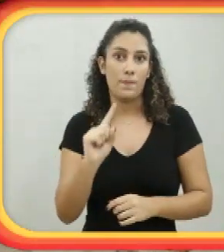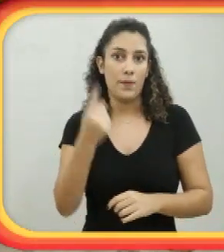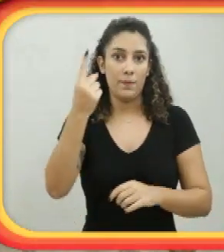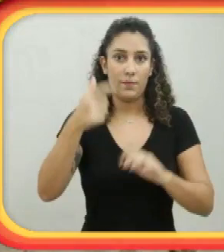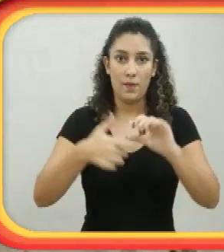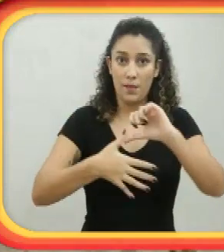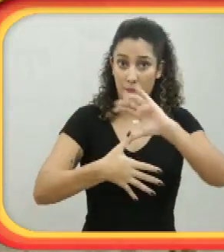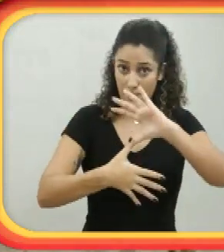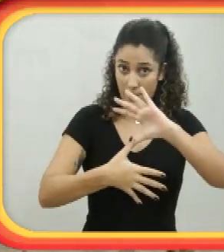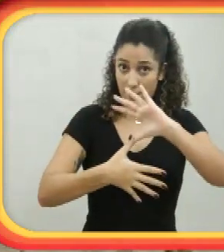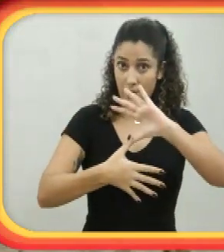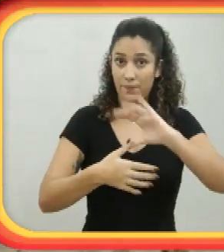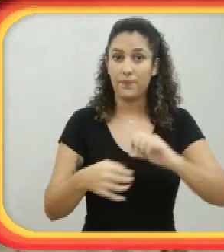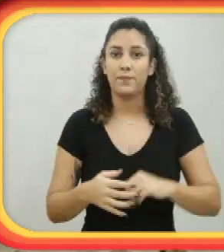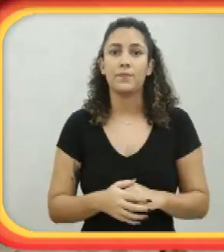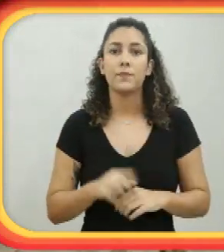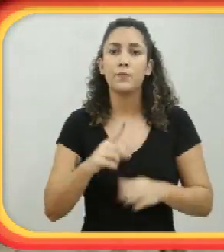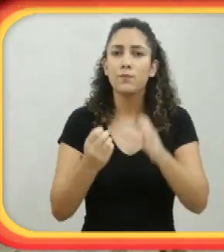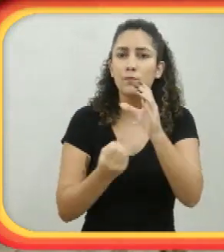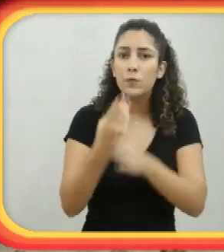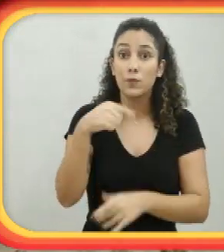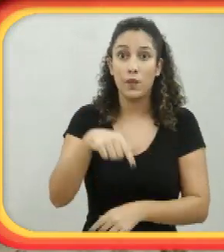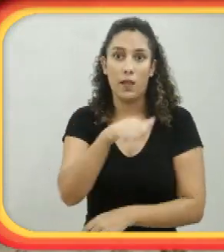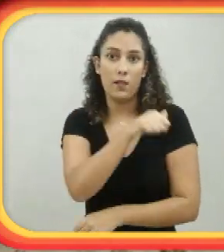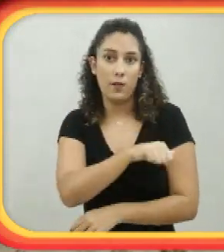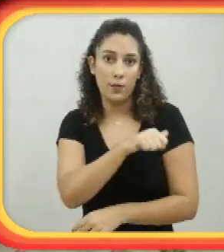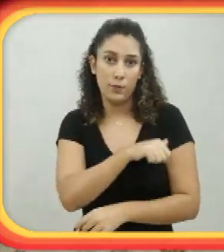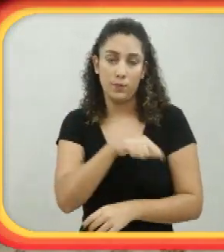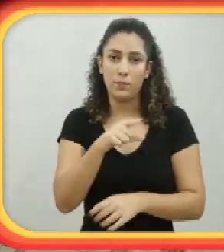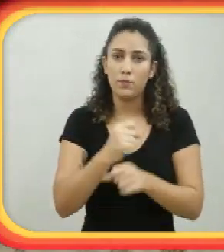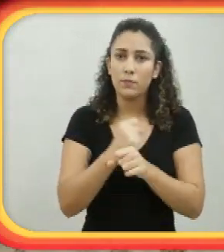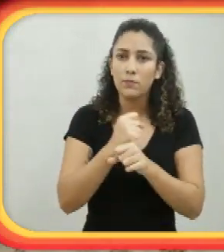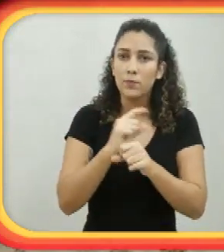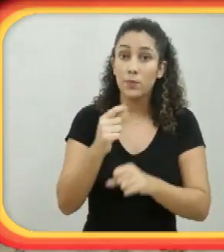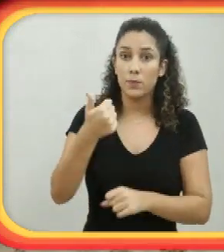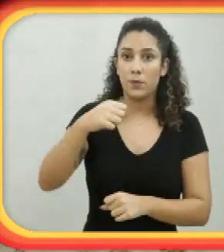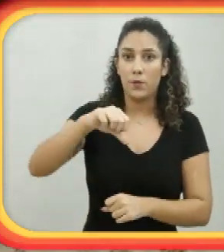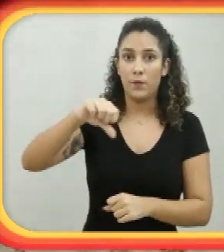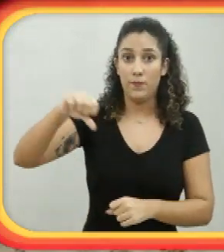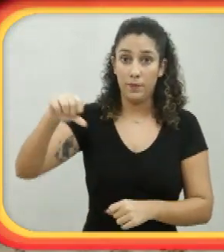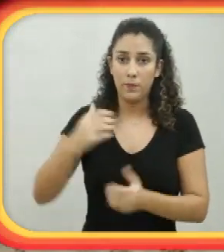América Latina, foi fundado aqui no Rio de Janeiro, foi concebido em